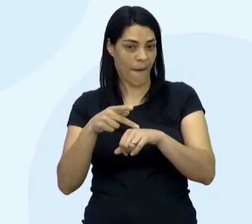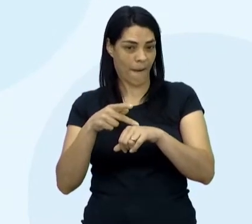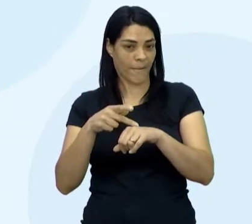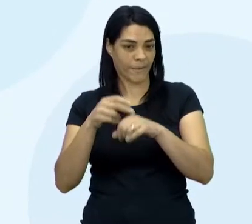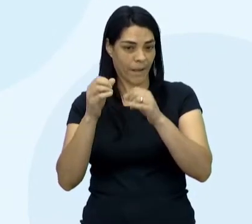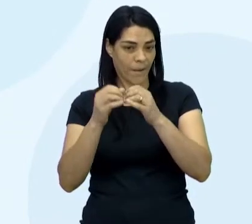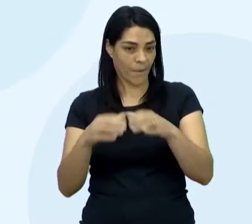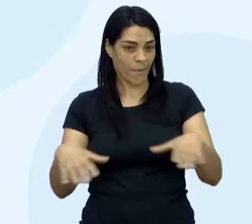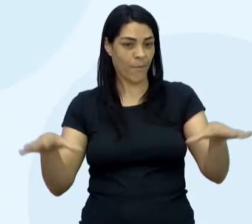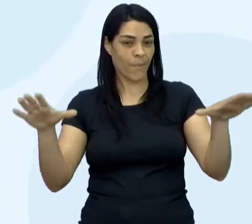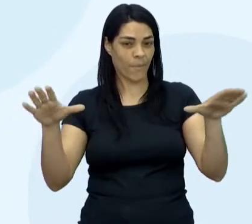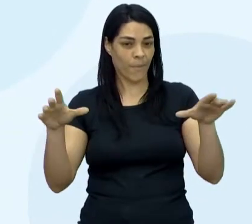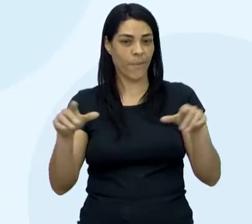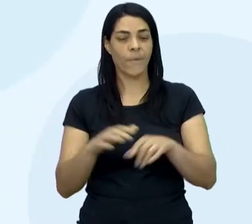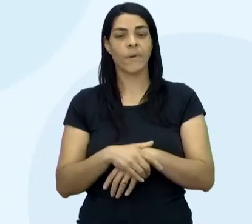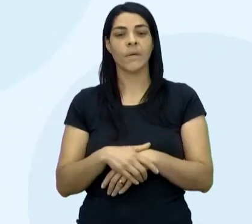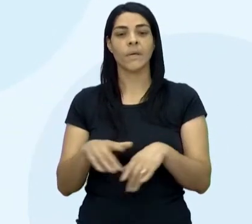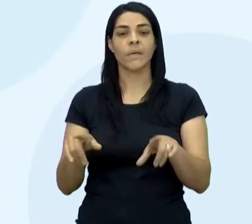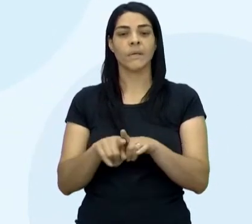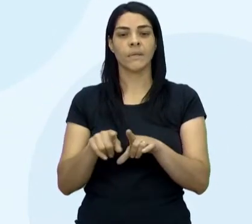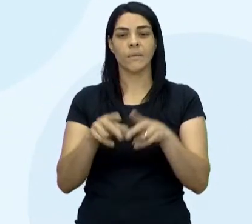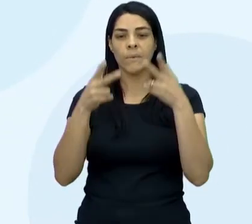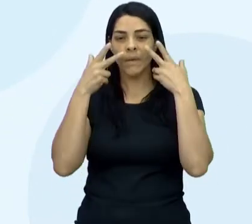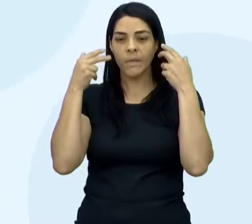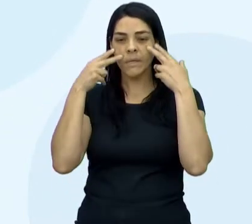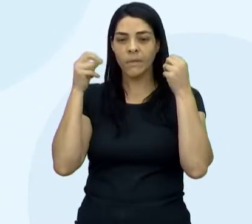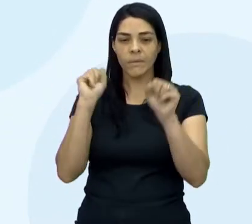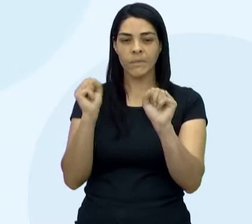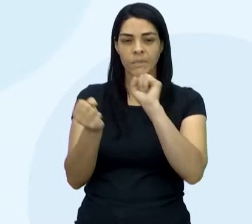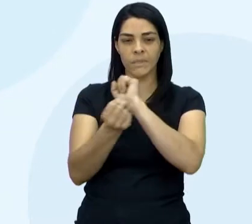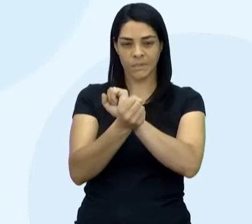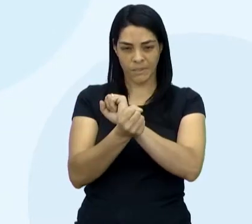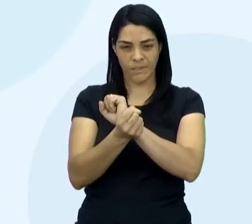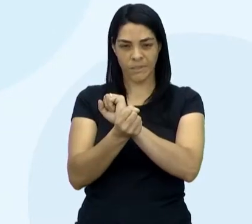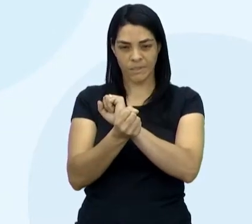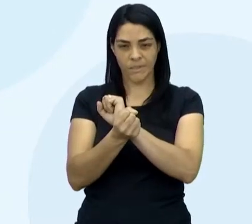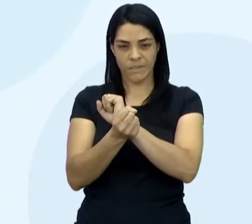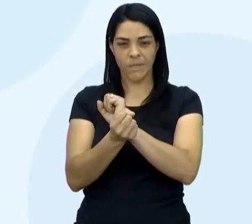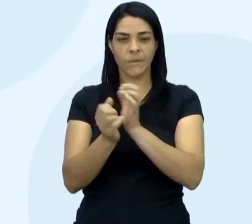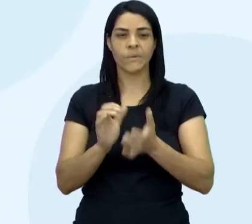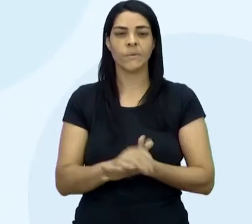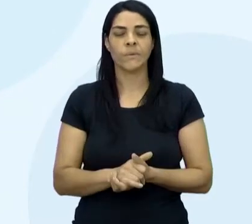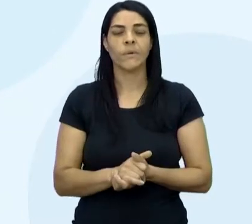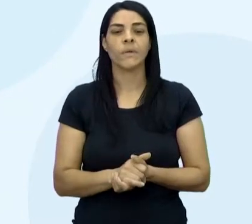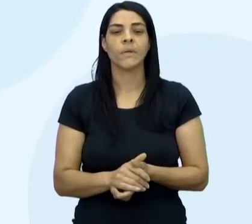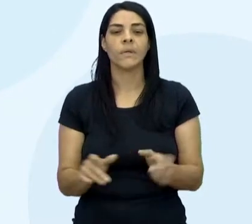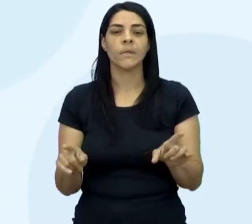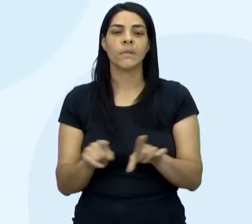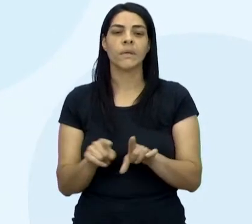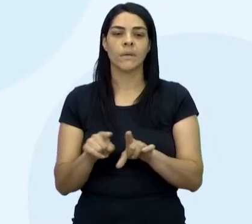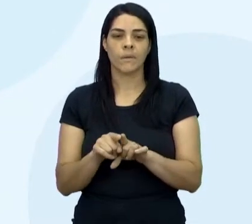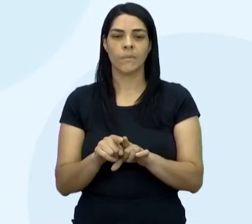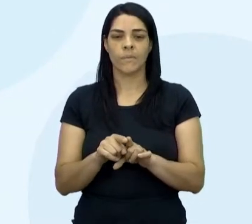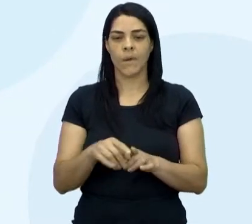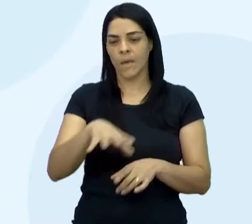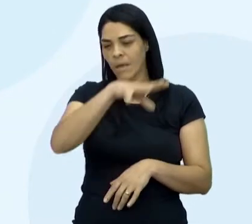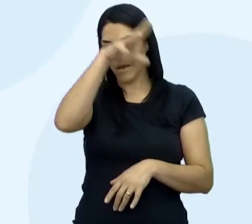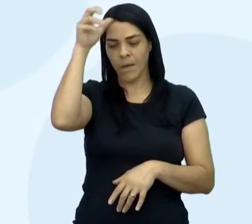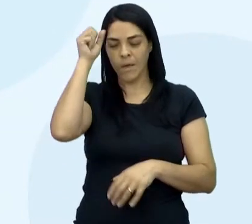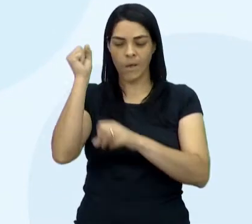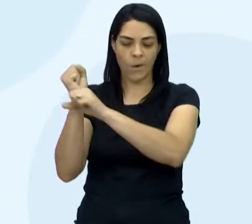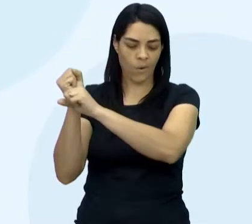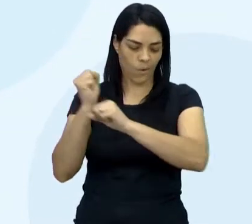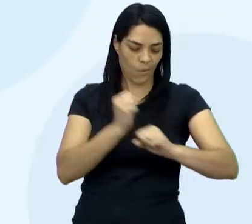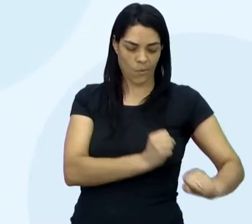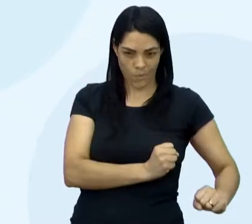de indígenas para escravização bem como também os bandeirantes foram até utilizados em extermínio de quilombos que eram